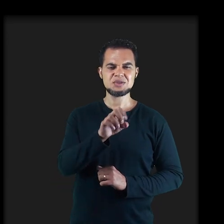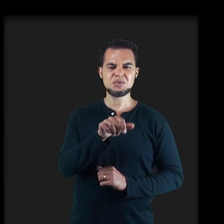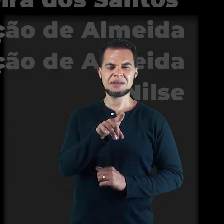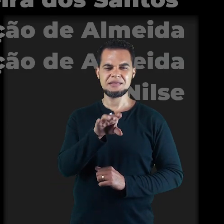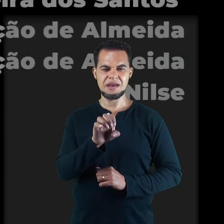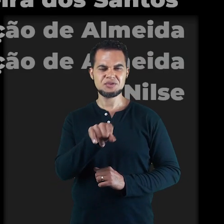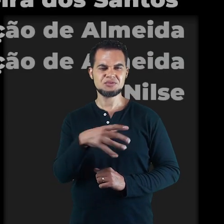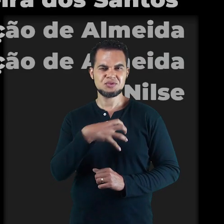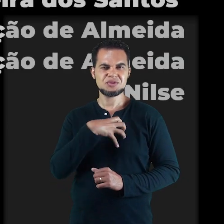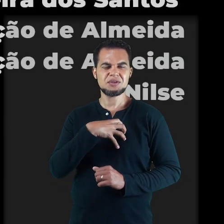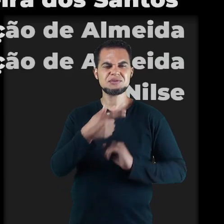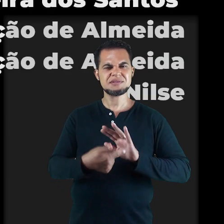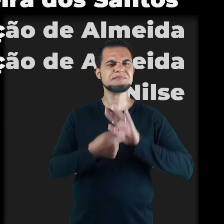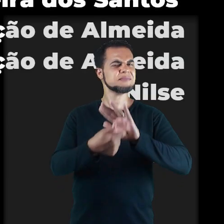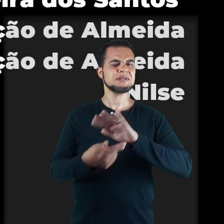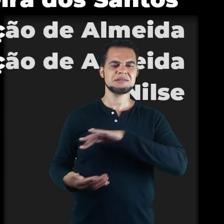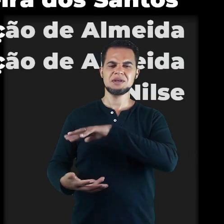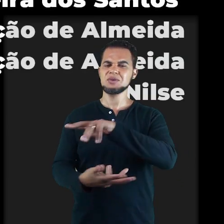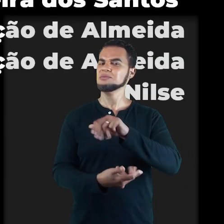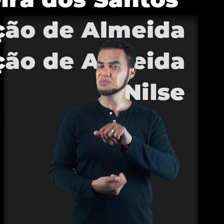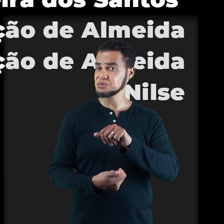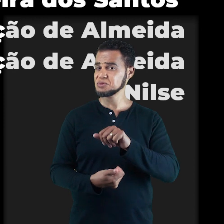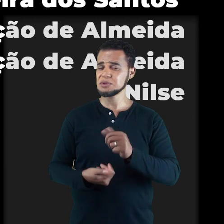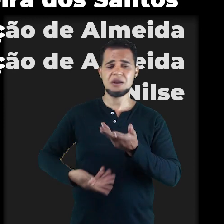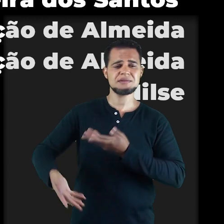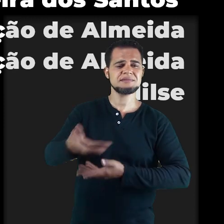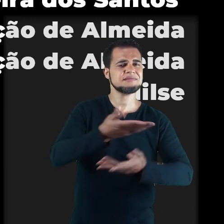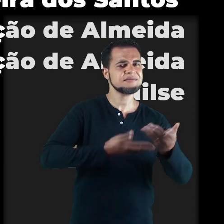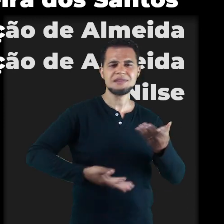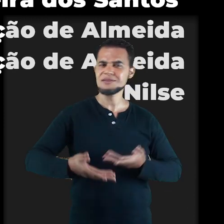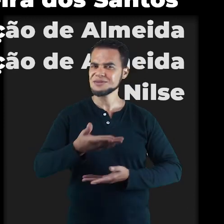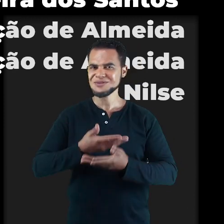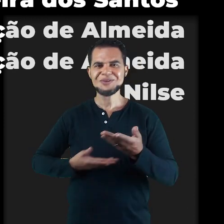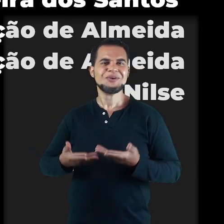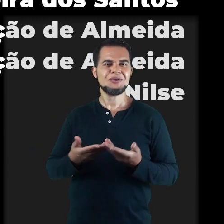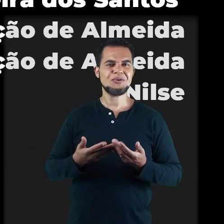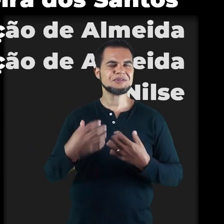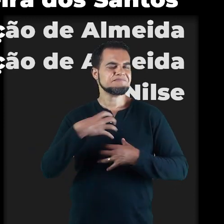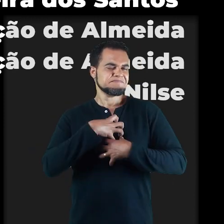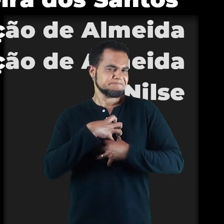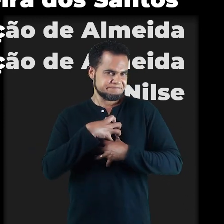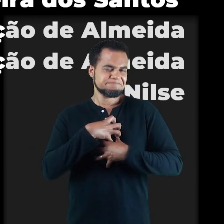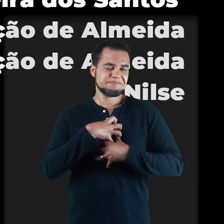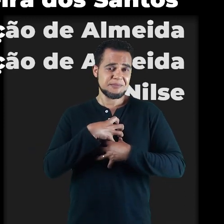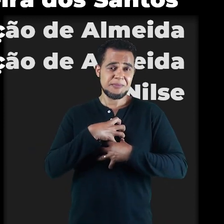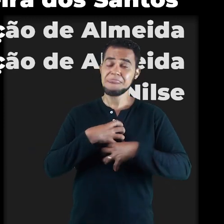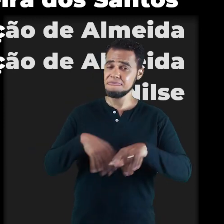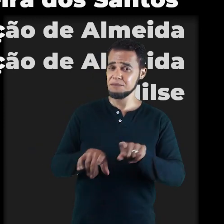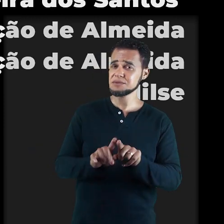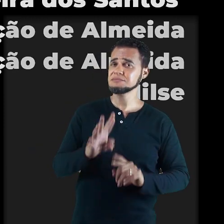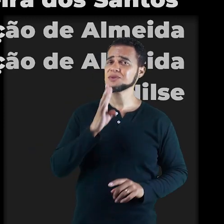Sexualidade é a nossa forma de se expressar e estar no mundo, através das nossas interações, através da nossa